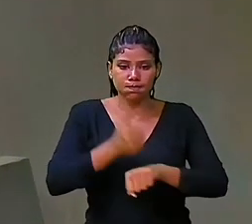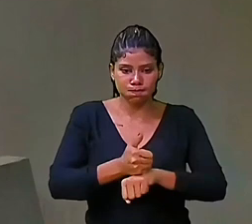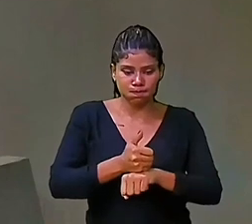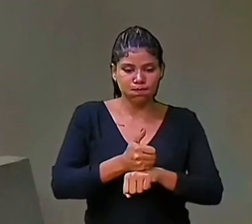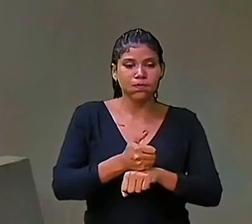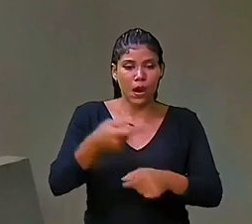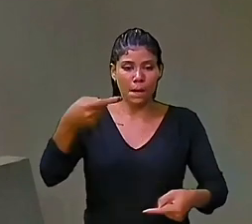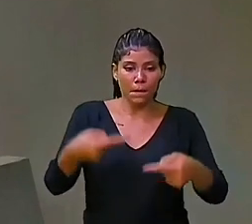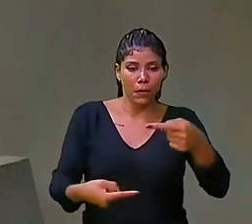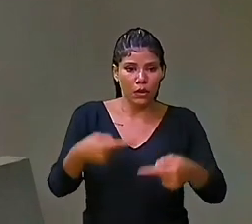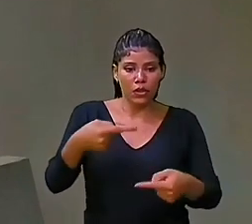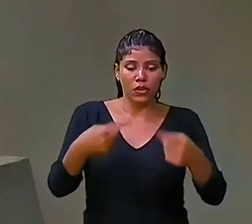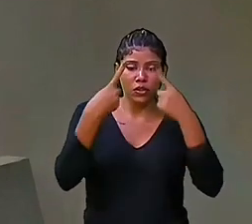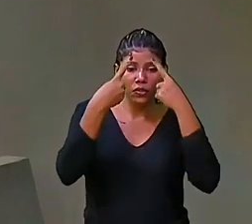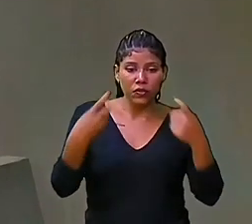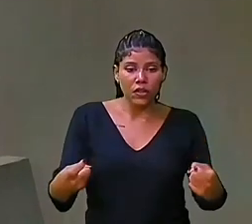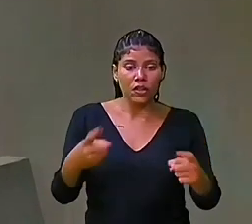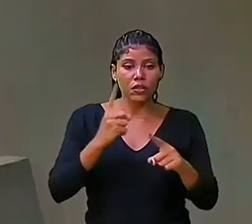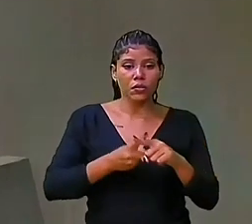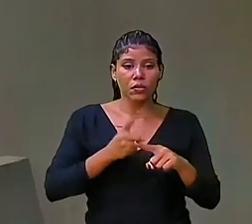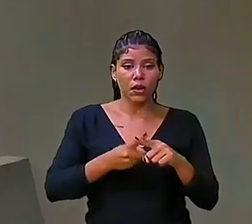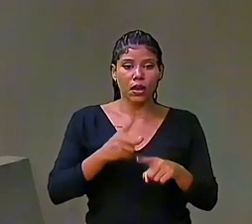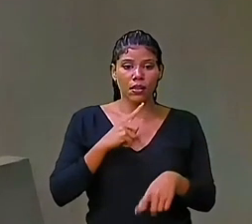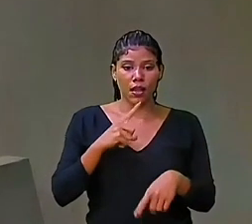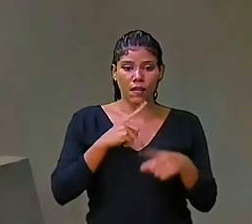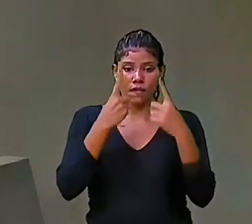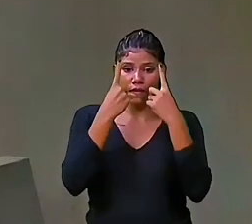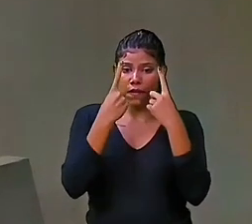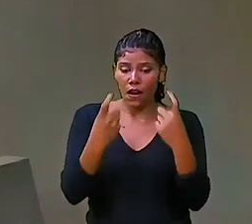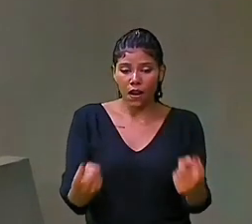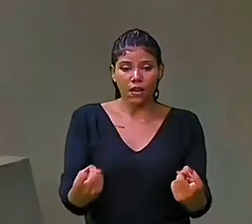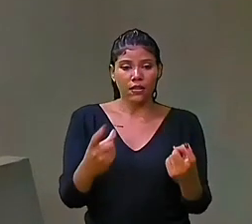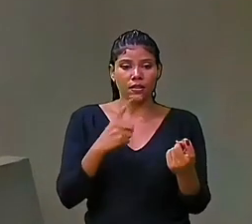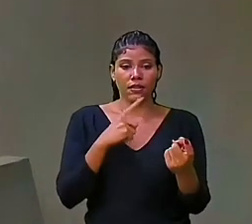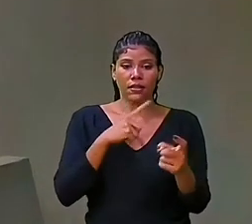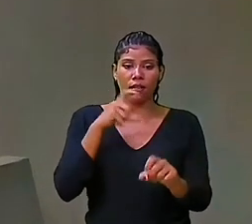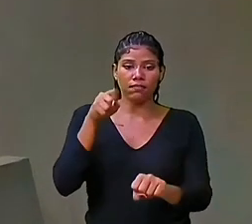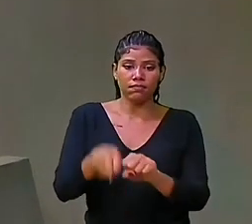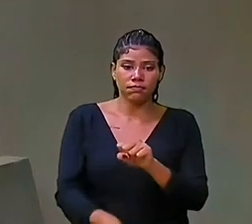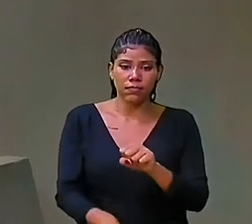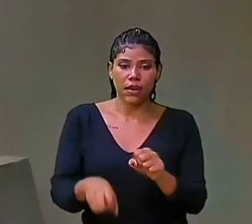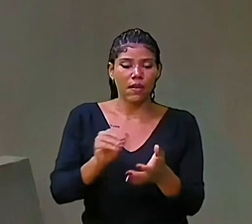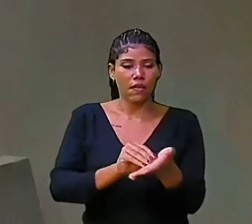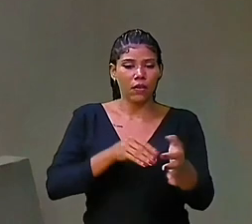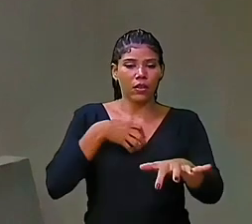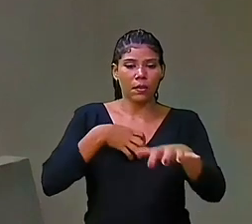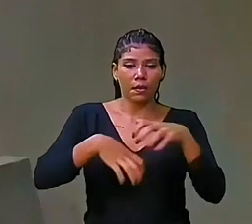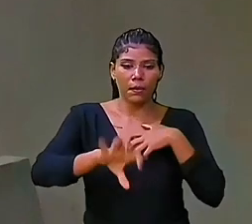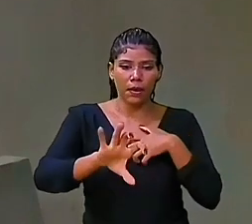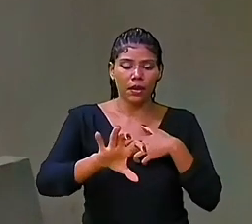público, as violências que ela tem que atravessar, a falta de empatia,